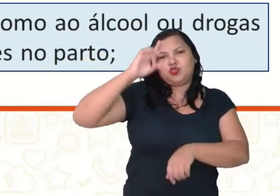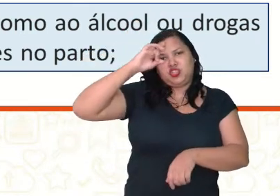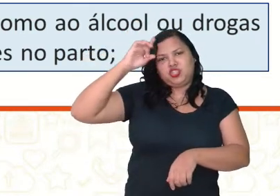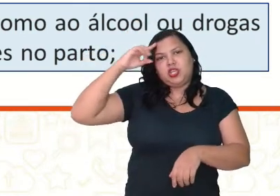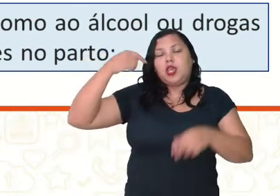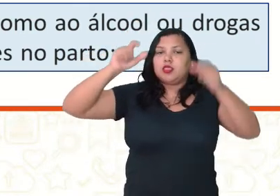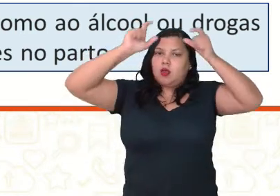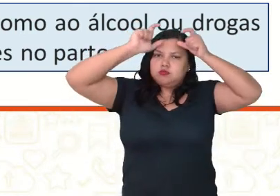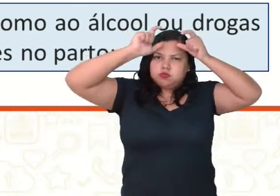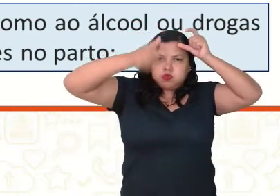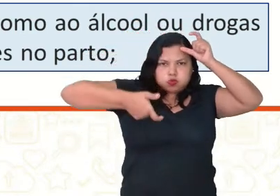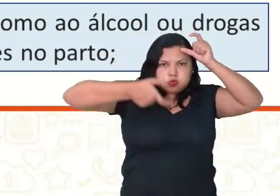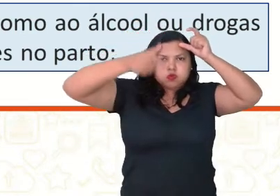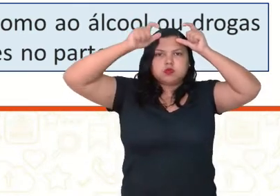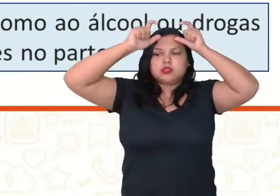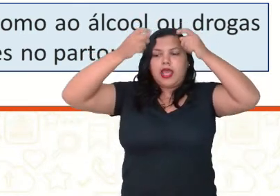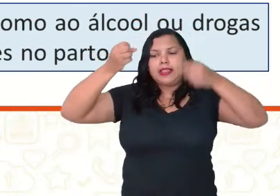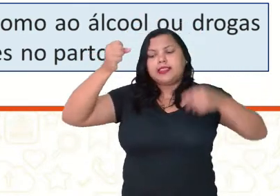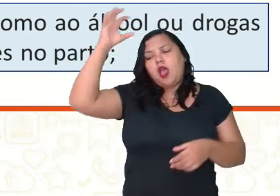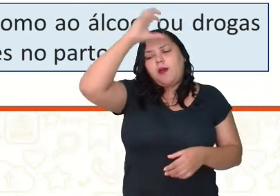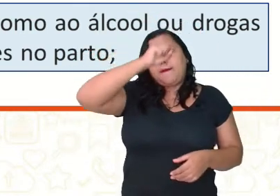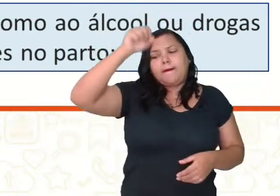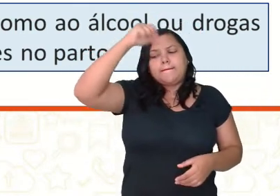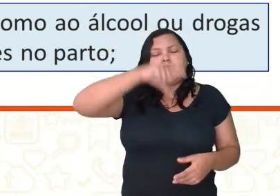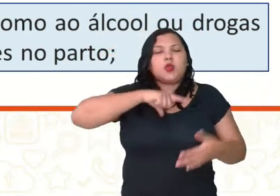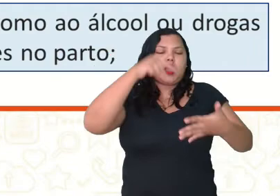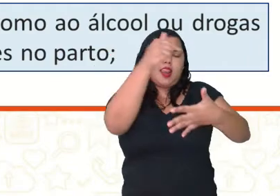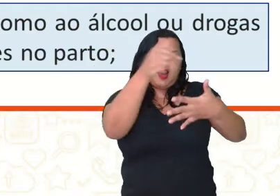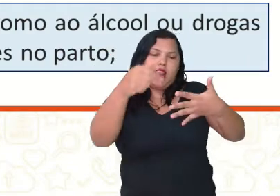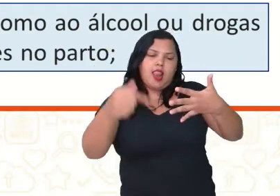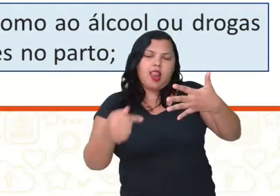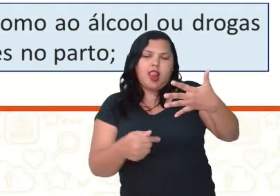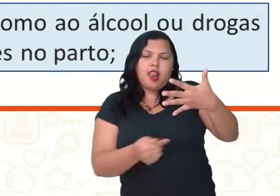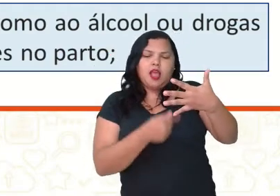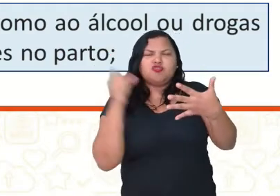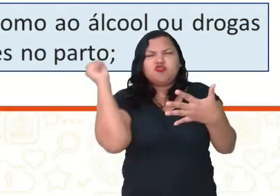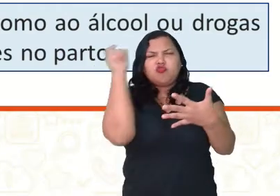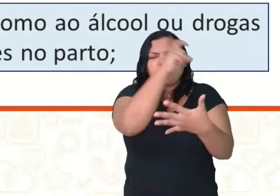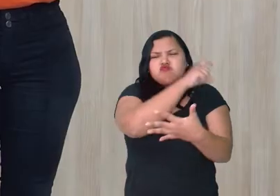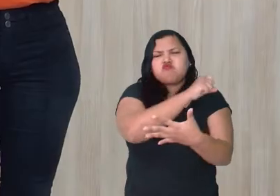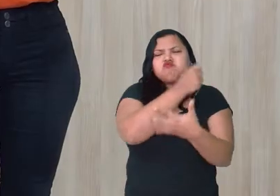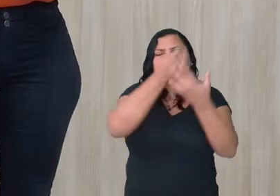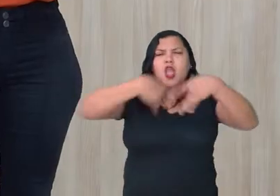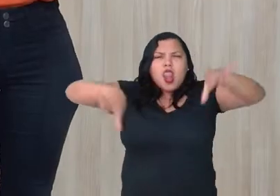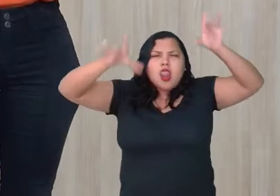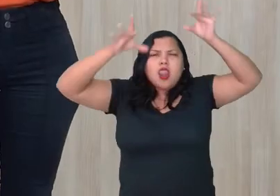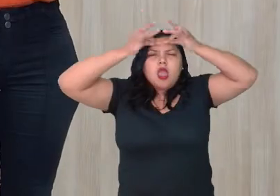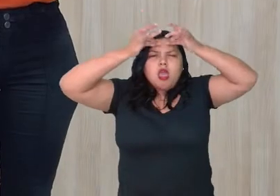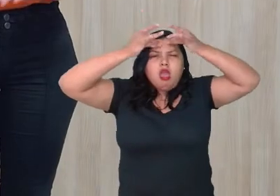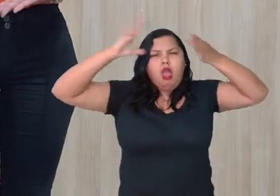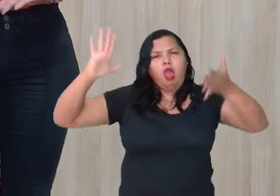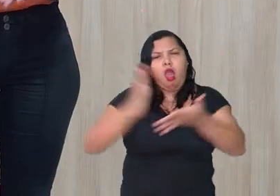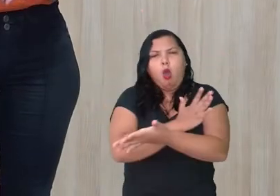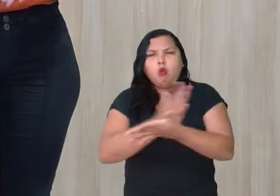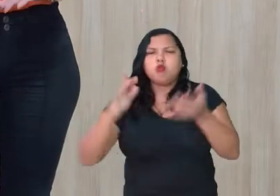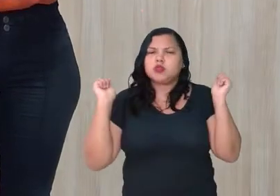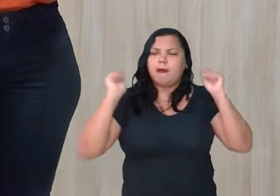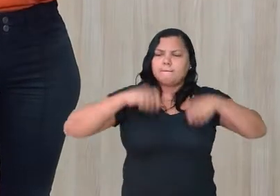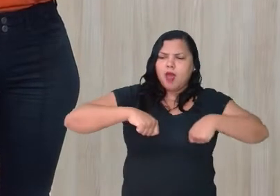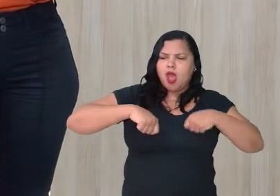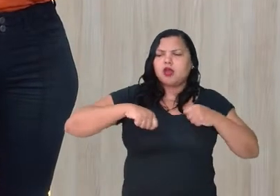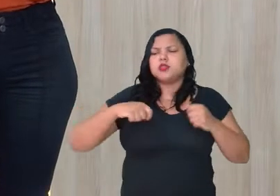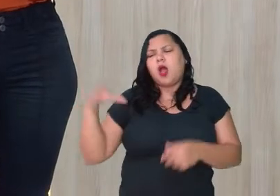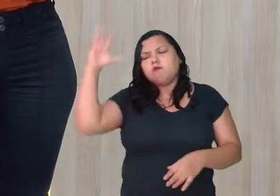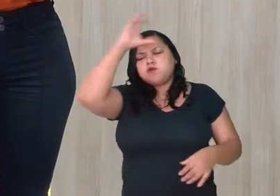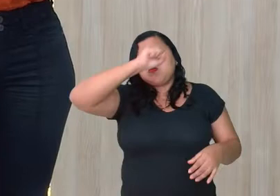transtornos de aprendizagem, eles envolvem algumas dificuldades em adquirir algumas habilidades, em construir algumas habilidades